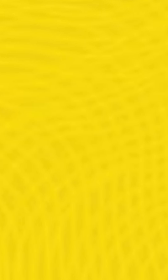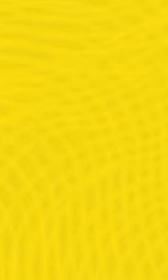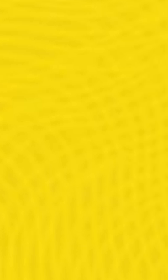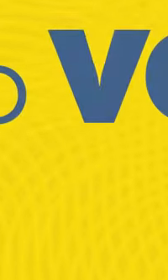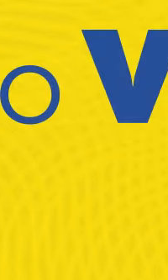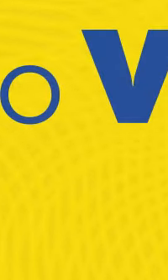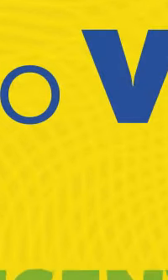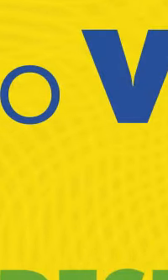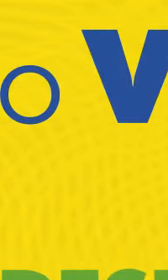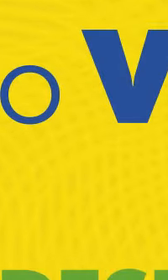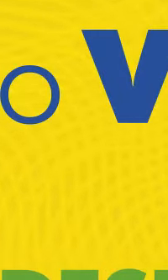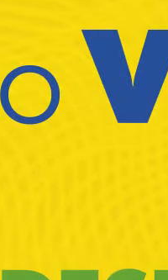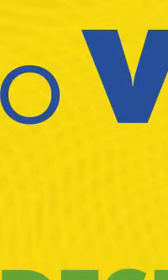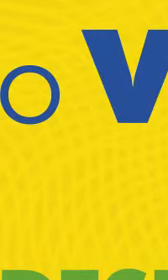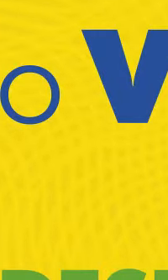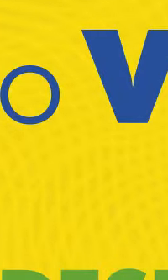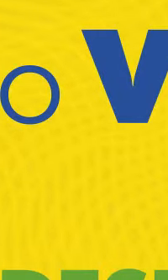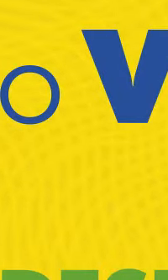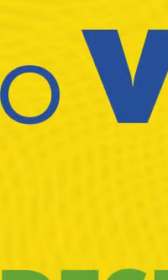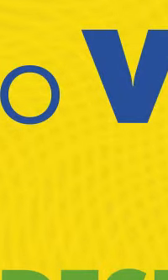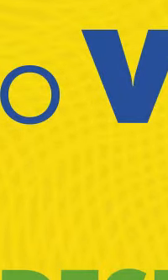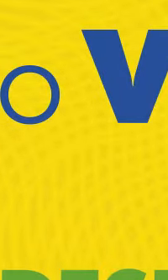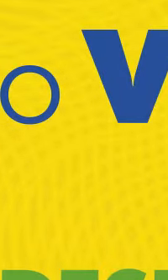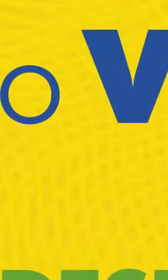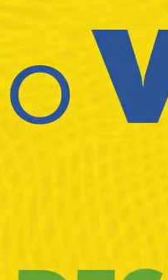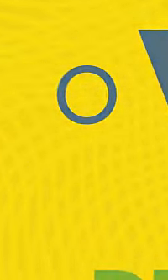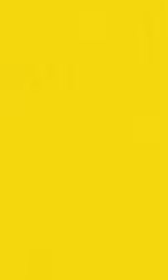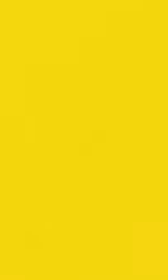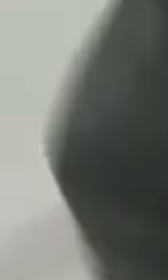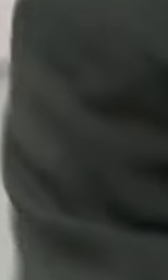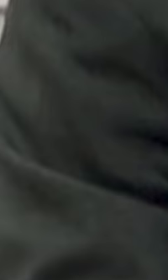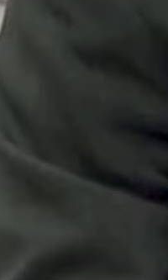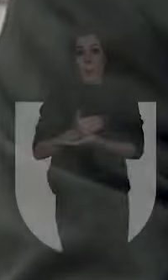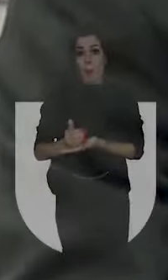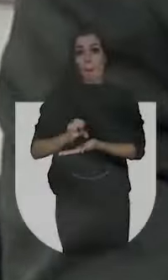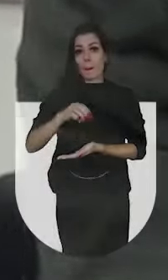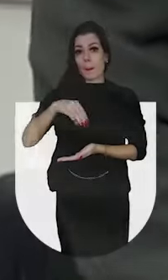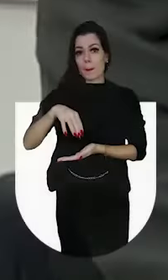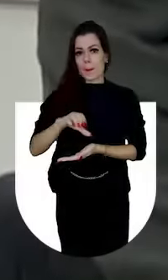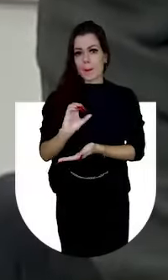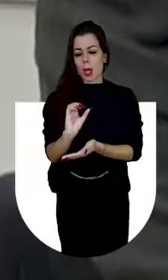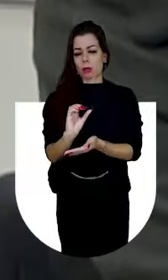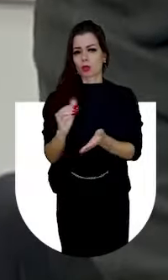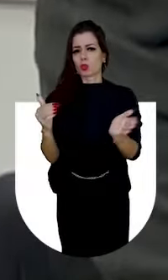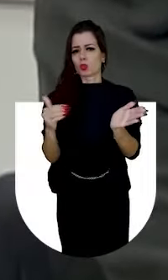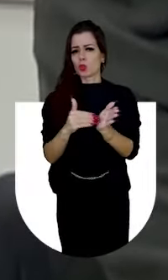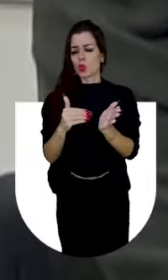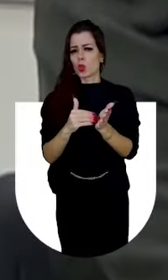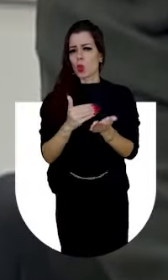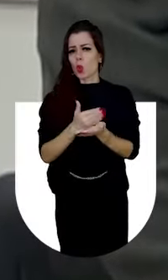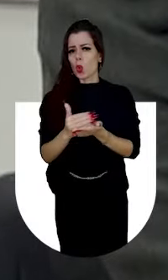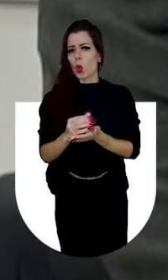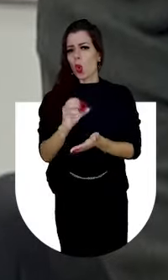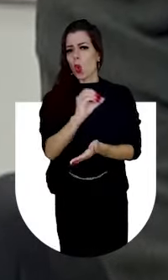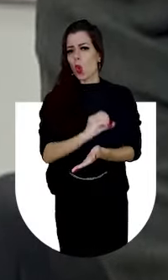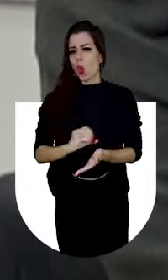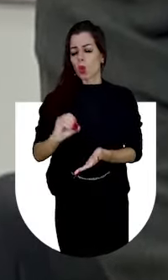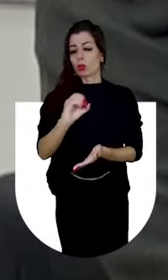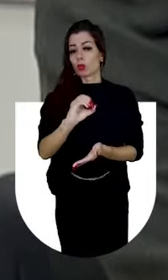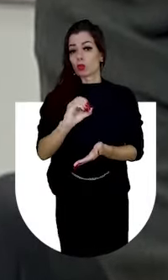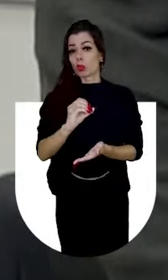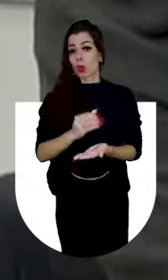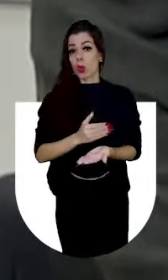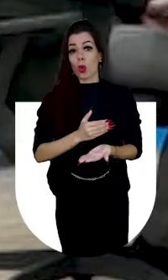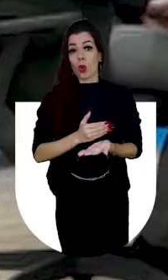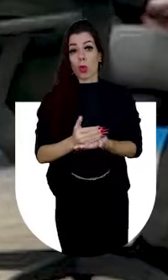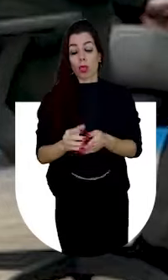como vai funcionar o voucher desenvolvedor? O curso começa em março e a partir de outubro as empresas começam a oferecer bolsas